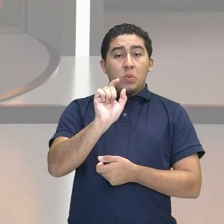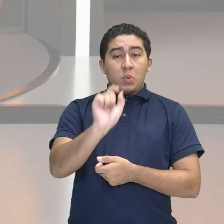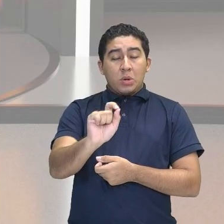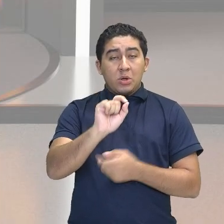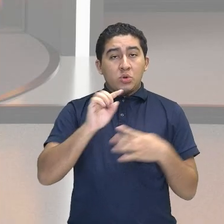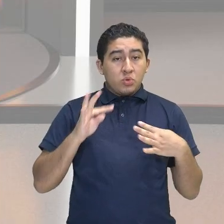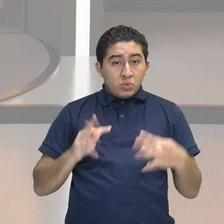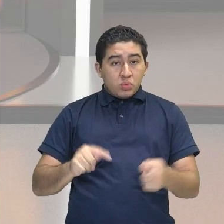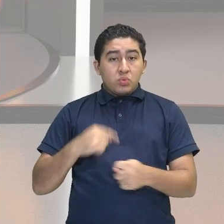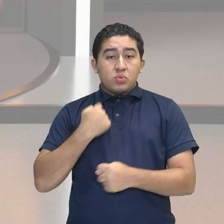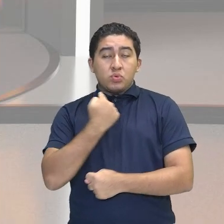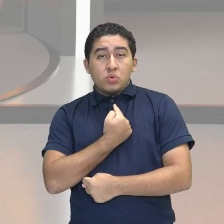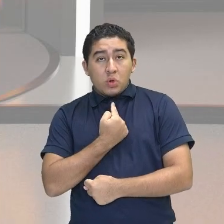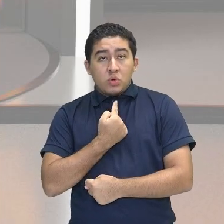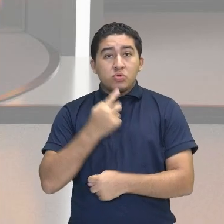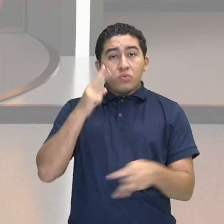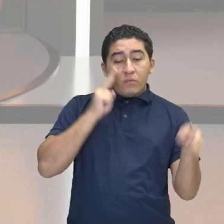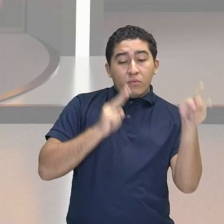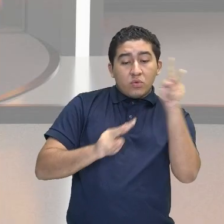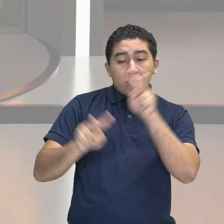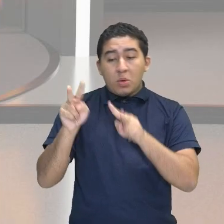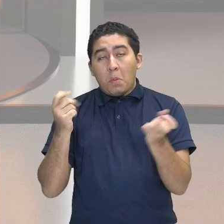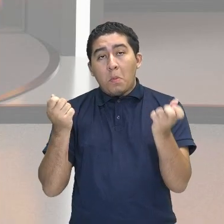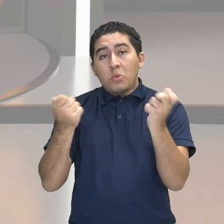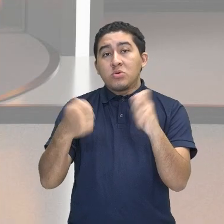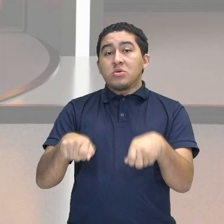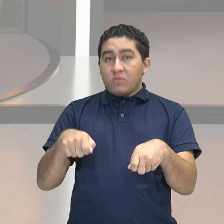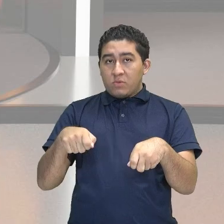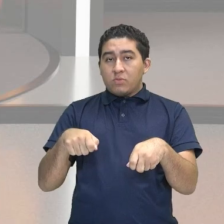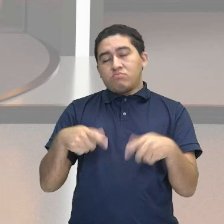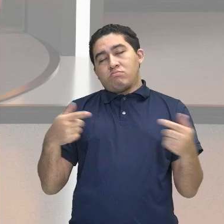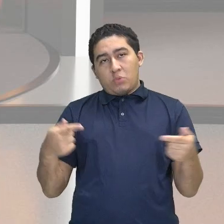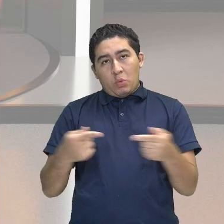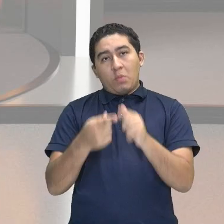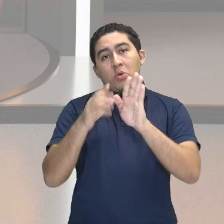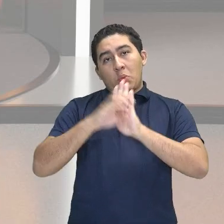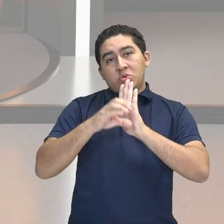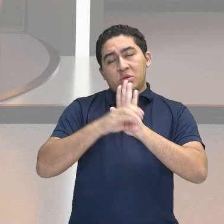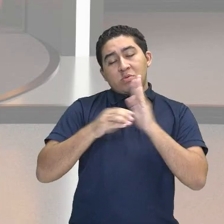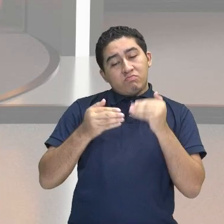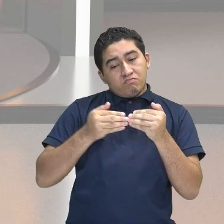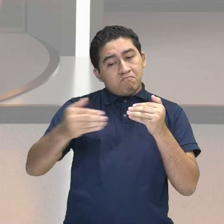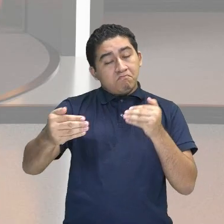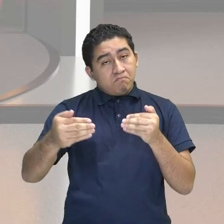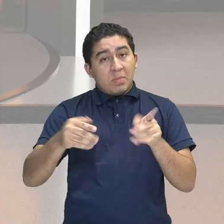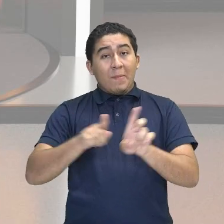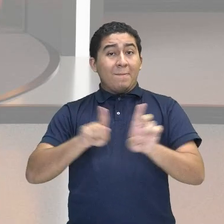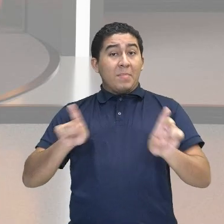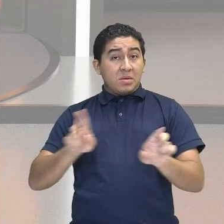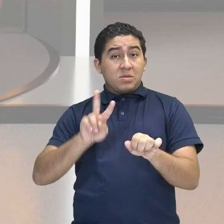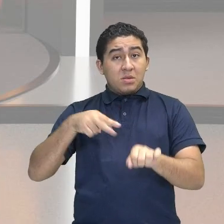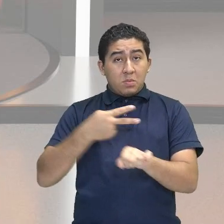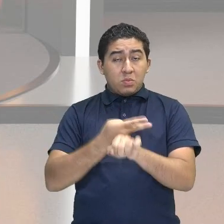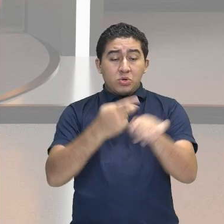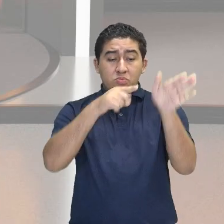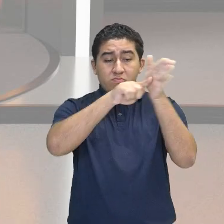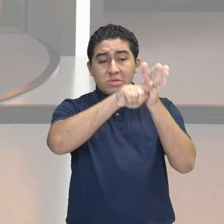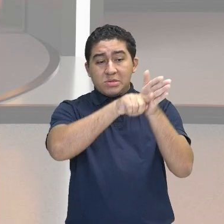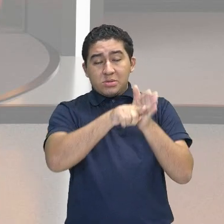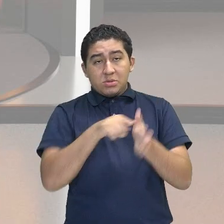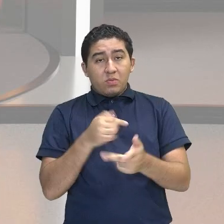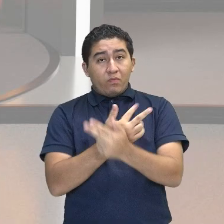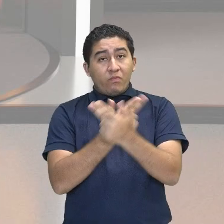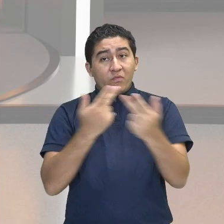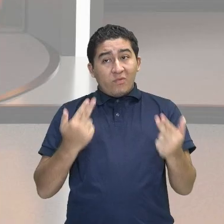os nossos olhos alcançam, né? Ele ficou definido dessa forma por muito tempo. Mas aí, depois de muitos estudos, né,